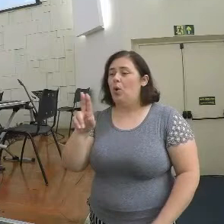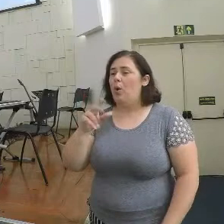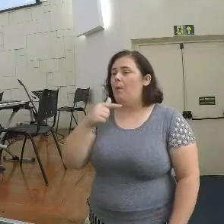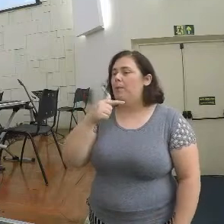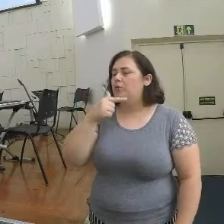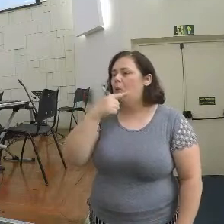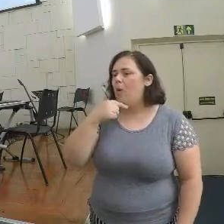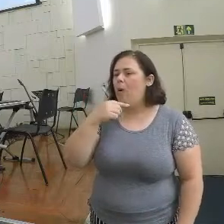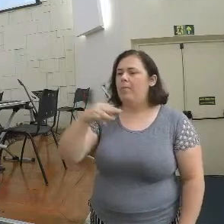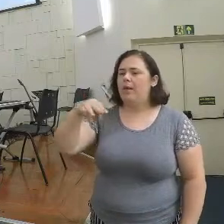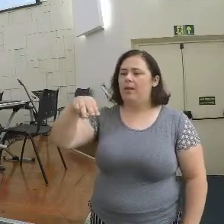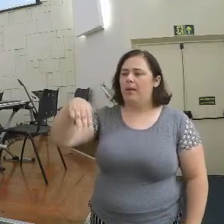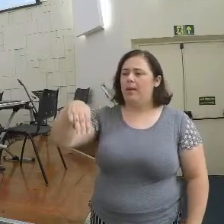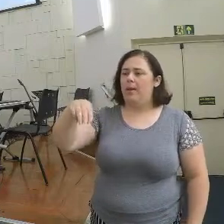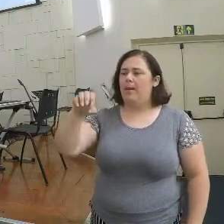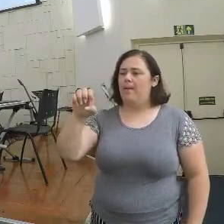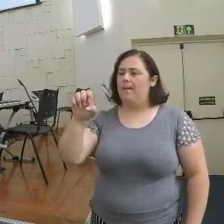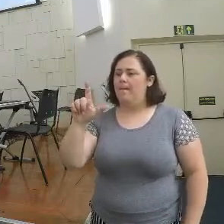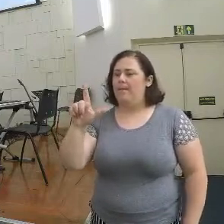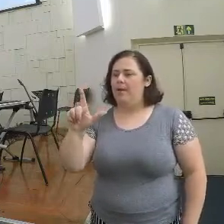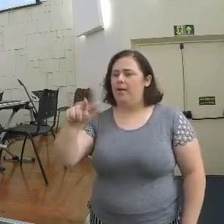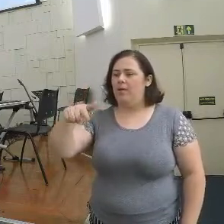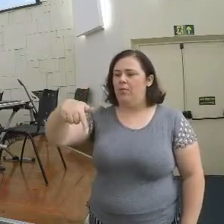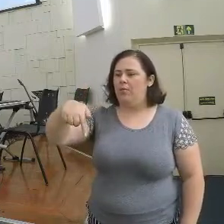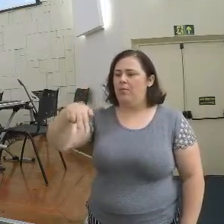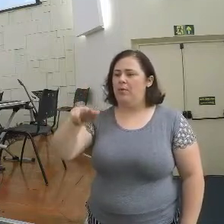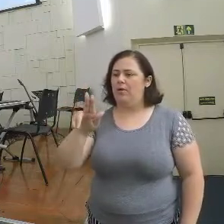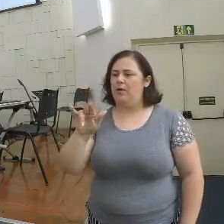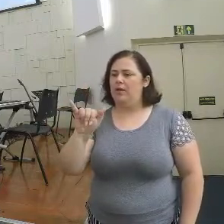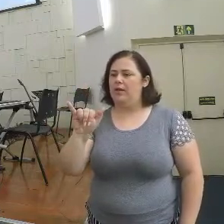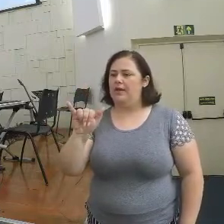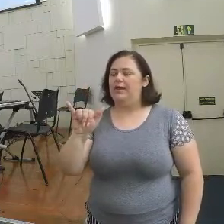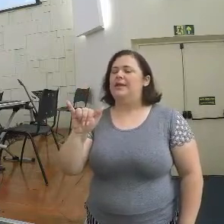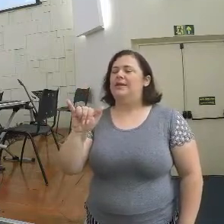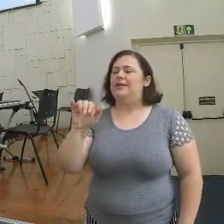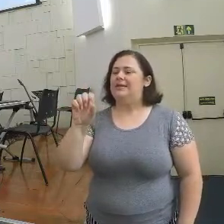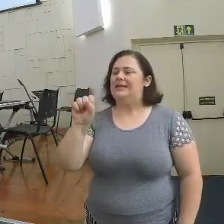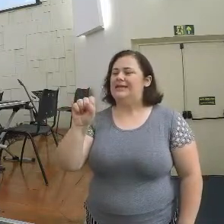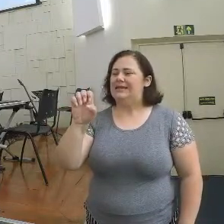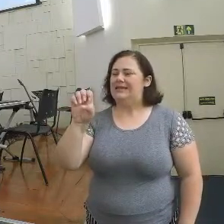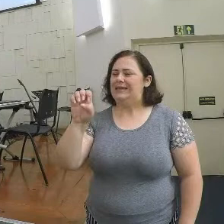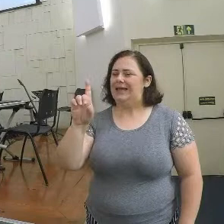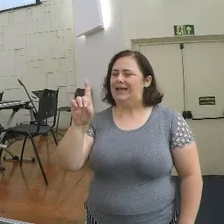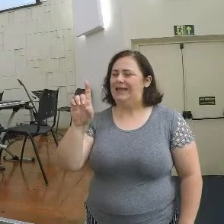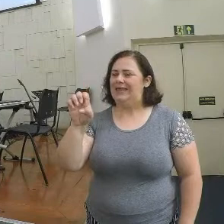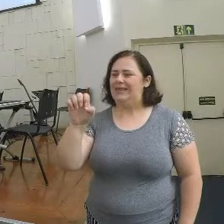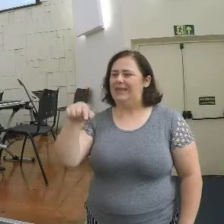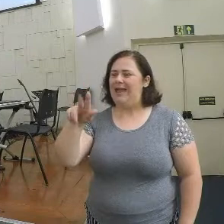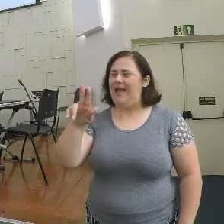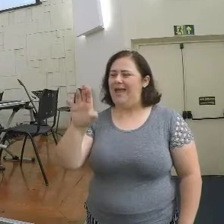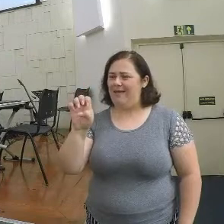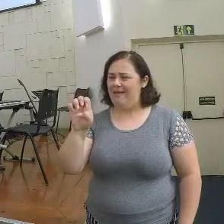Rei de justiça. Salém, que dá origem a Jerusalém, é traduzido como paz. A cidade da paz é